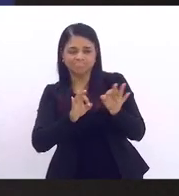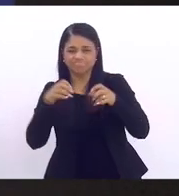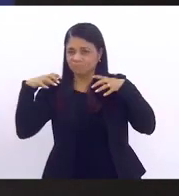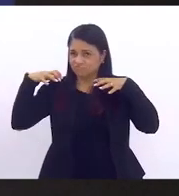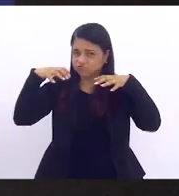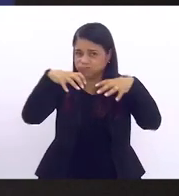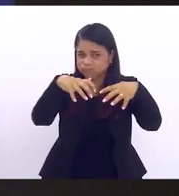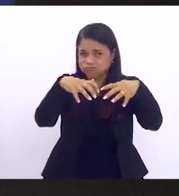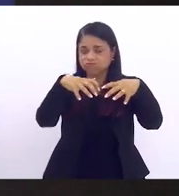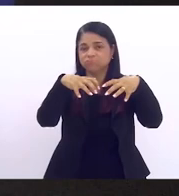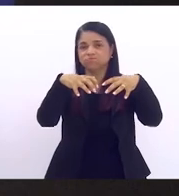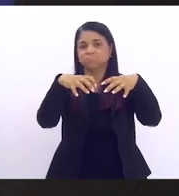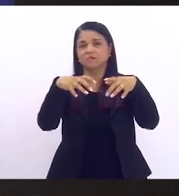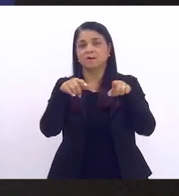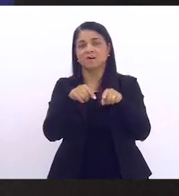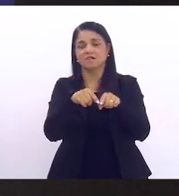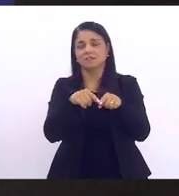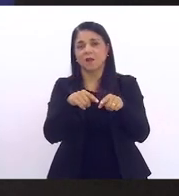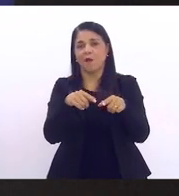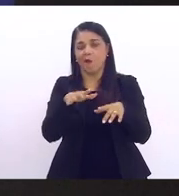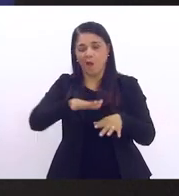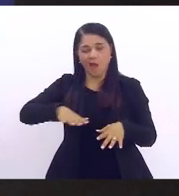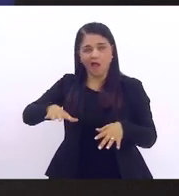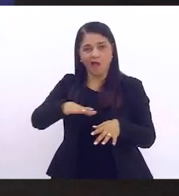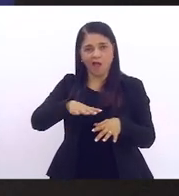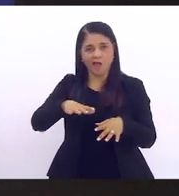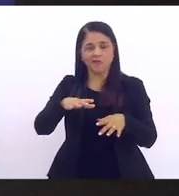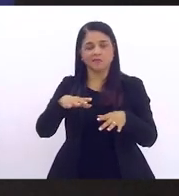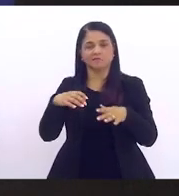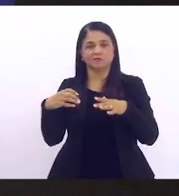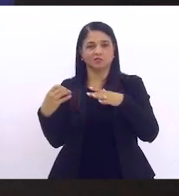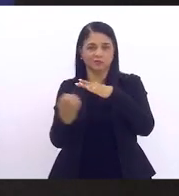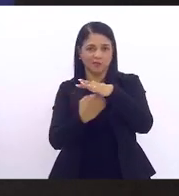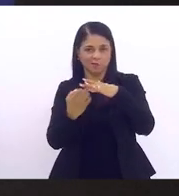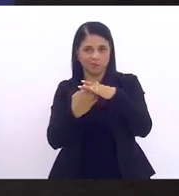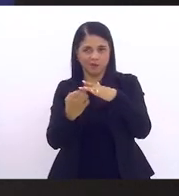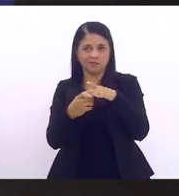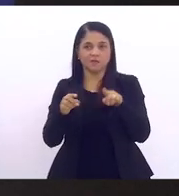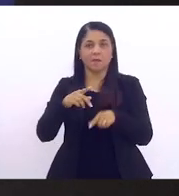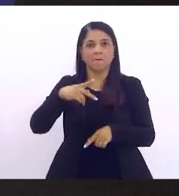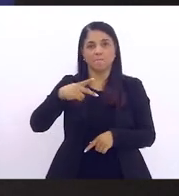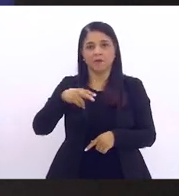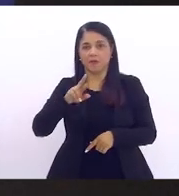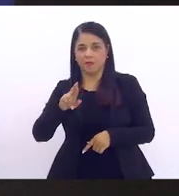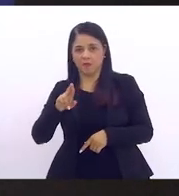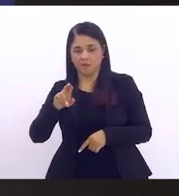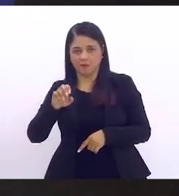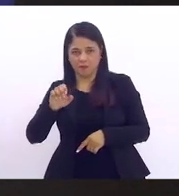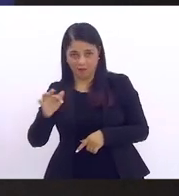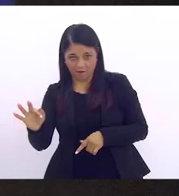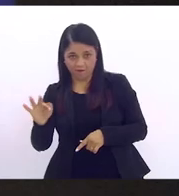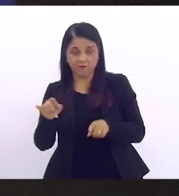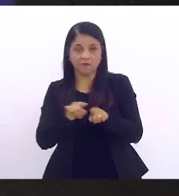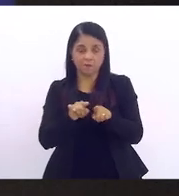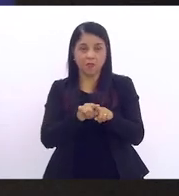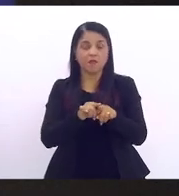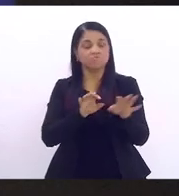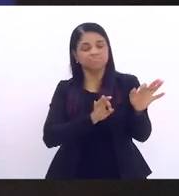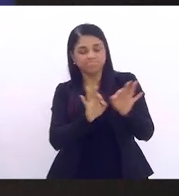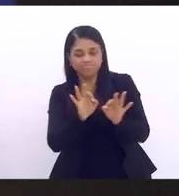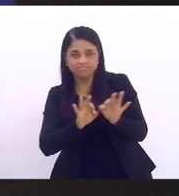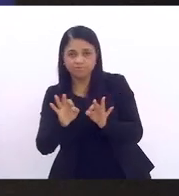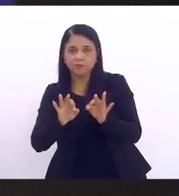vem ocasionando tanto a a área de operação da concessionária PRF e a Defesa Civil dos Municípios montaram um plano de